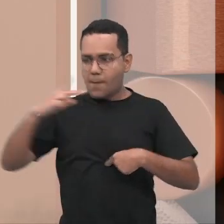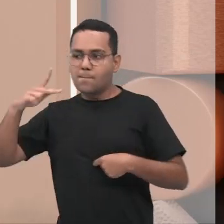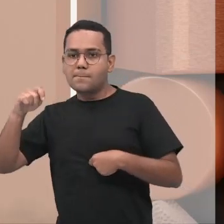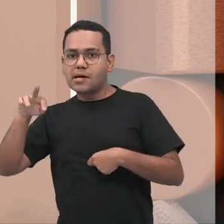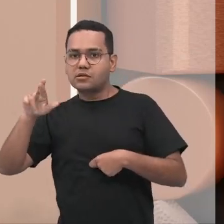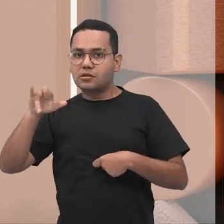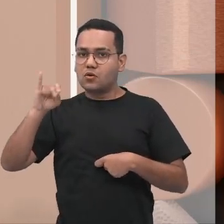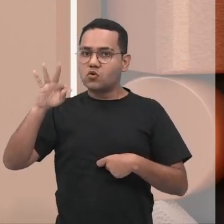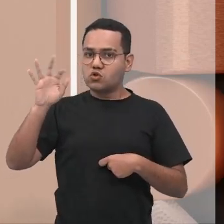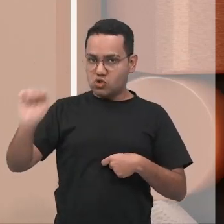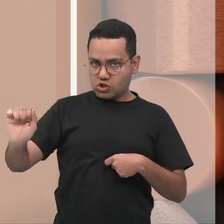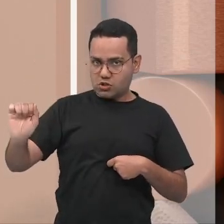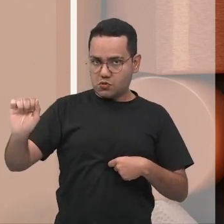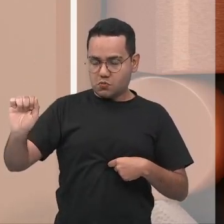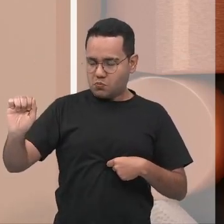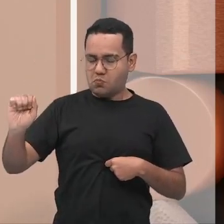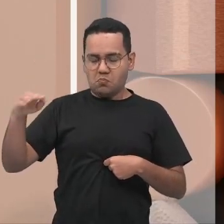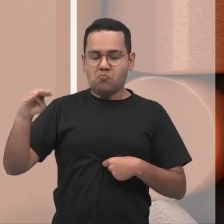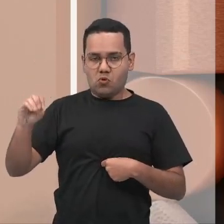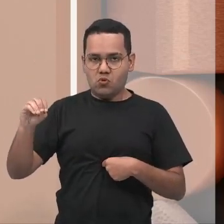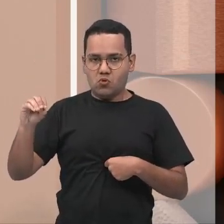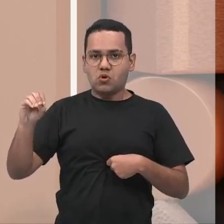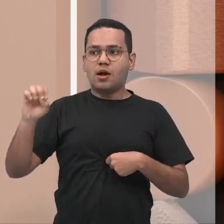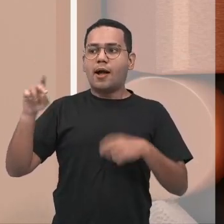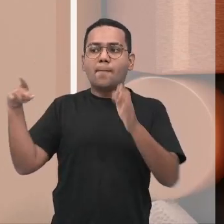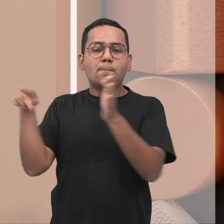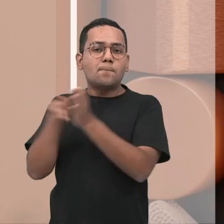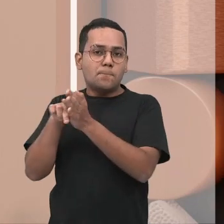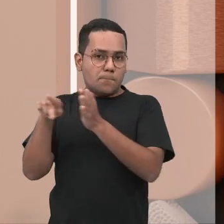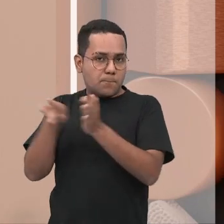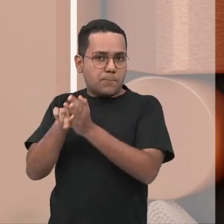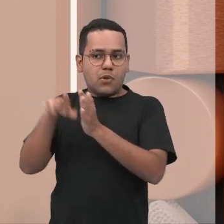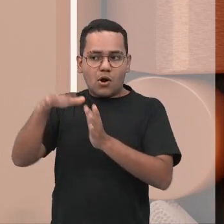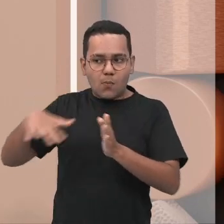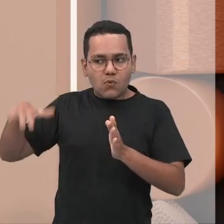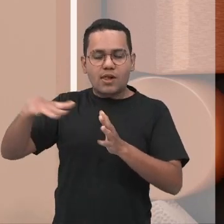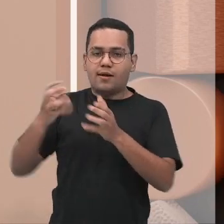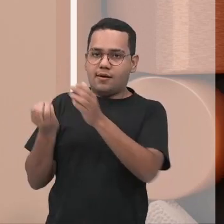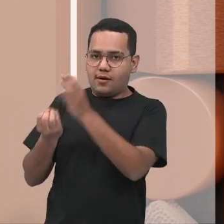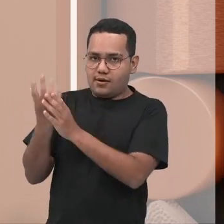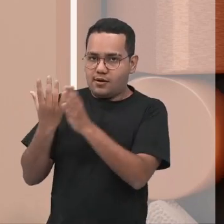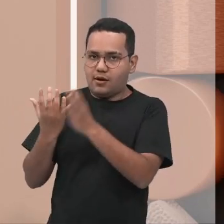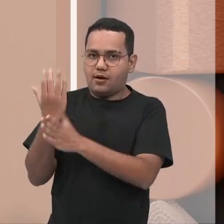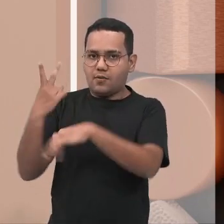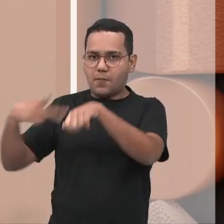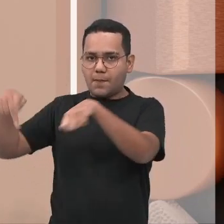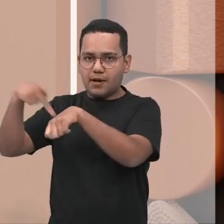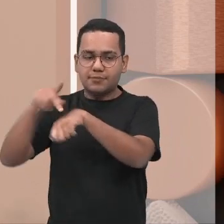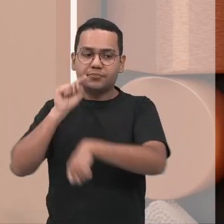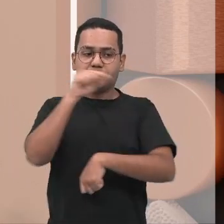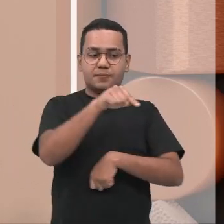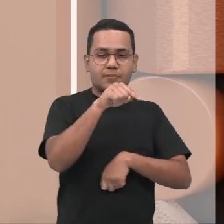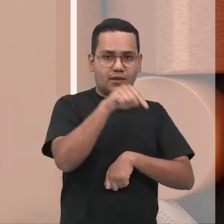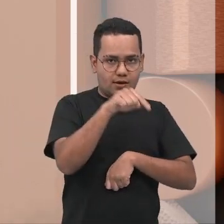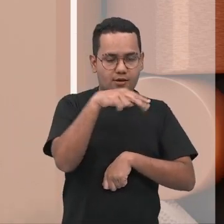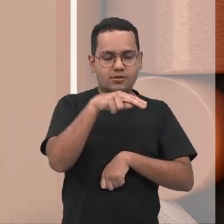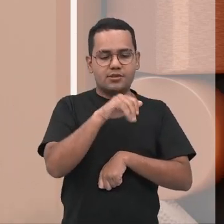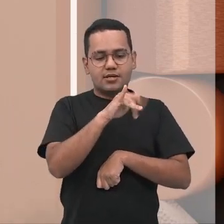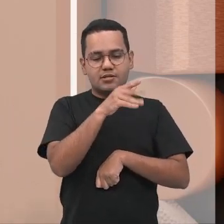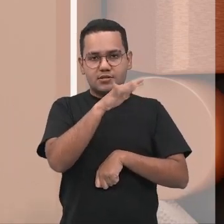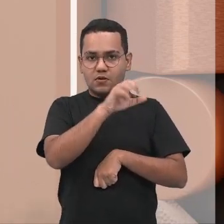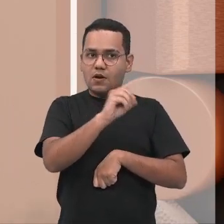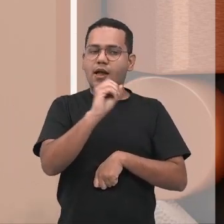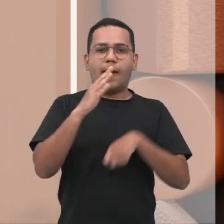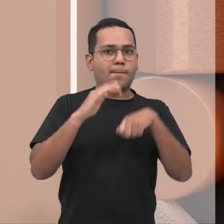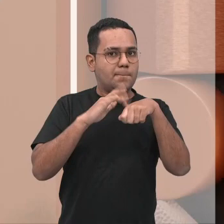valoriza aquilo que vem da sua pátria. O nacionalismo exacerbado é aquele amor pela sua pátria, ao mesmo tempo